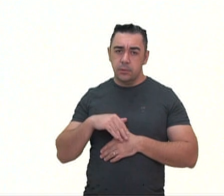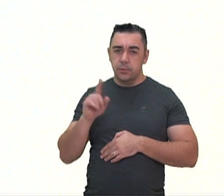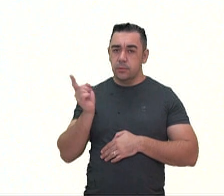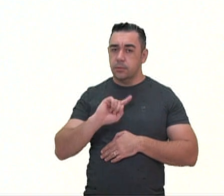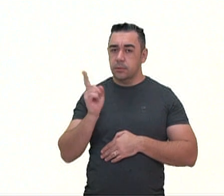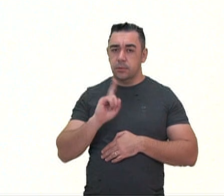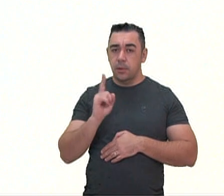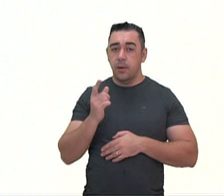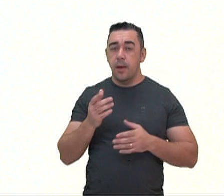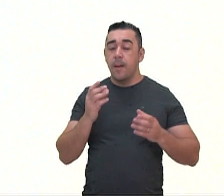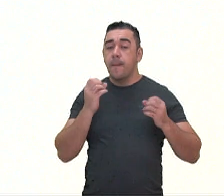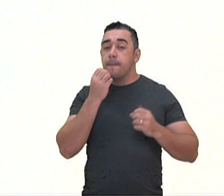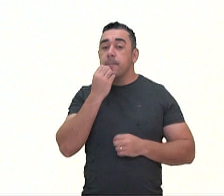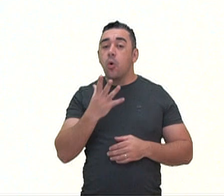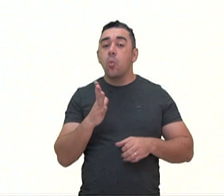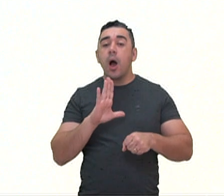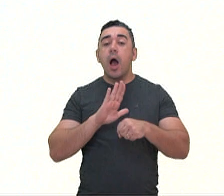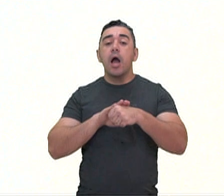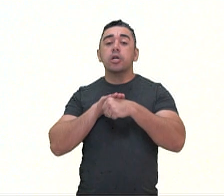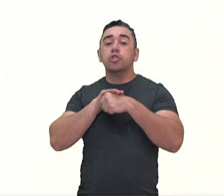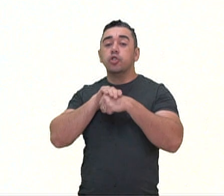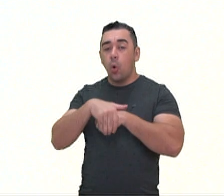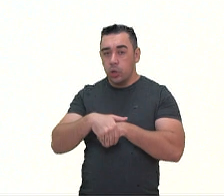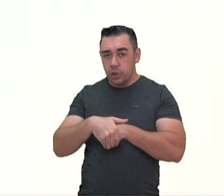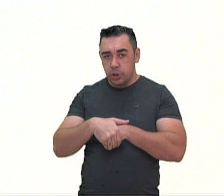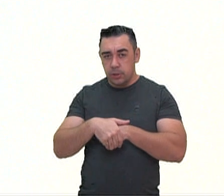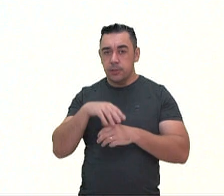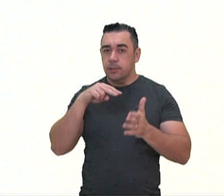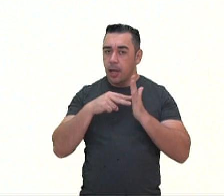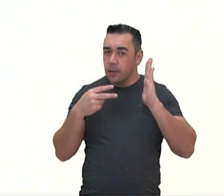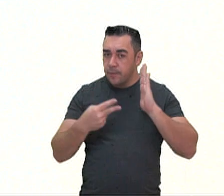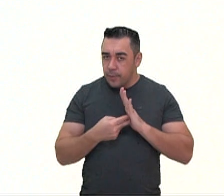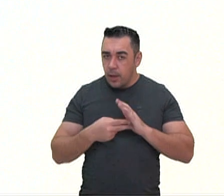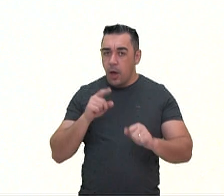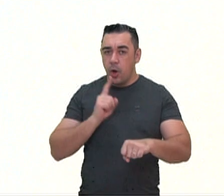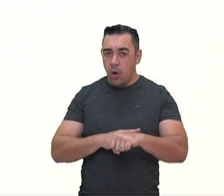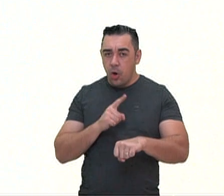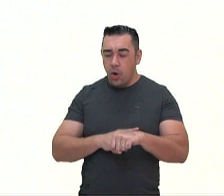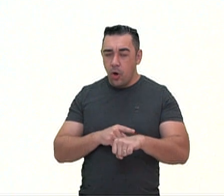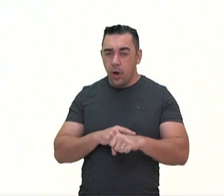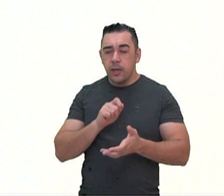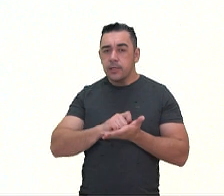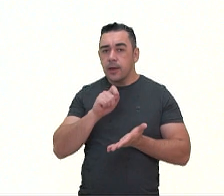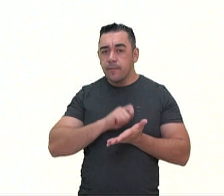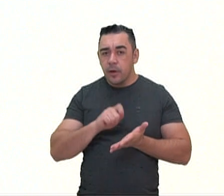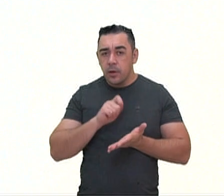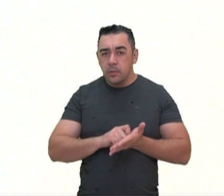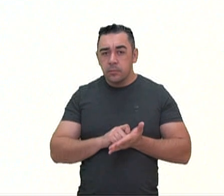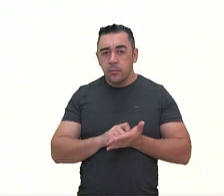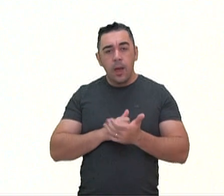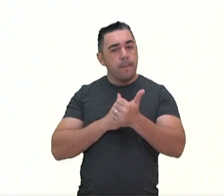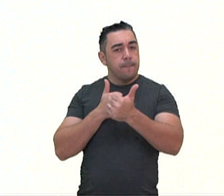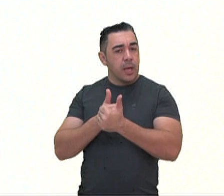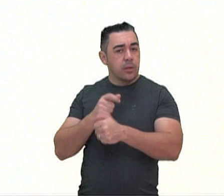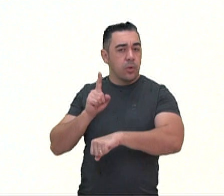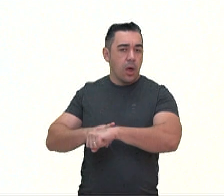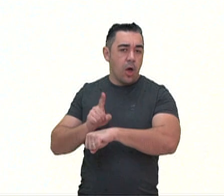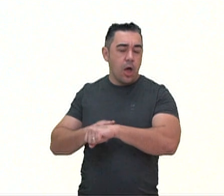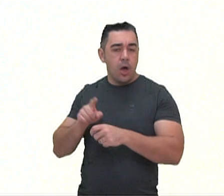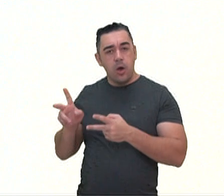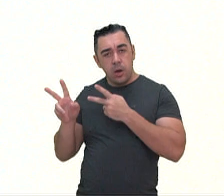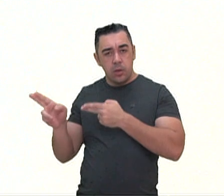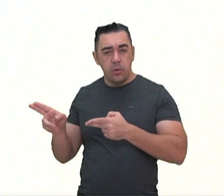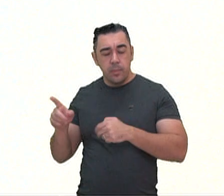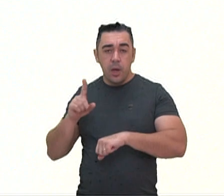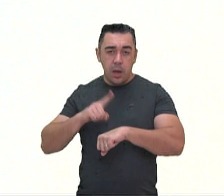ele diz, boa noite. Ou seja, que horas que foi escrito aquele trecho? Foi escrito